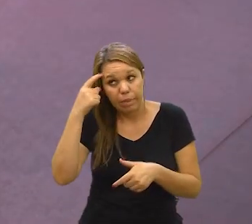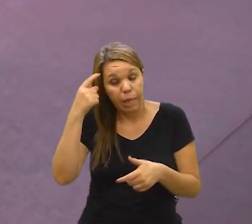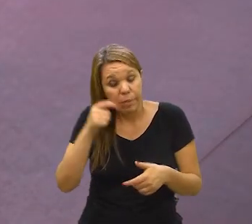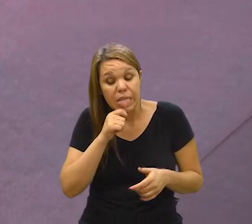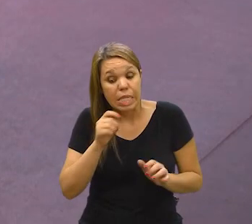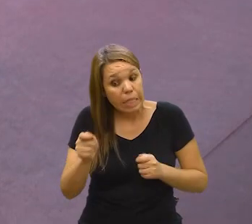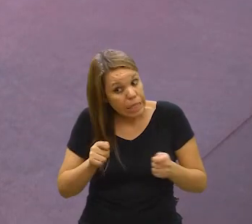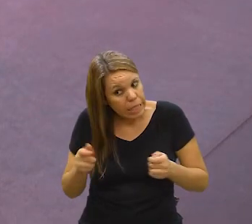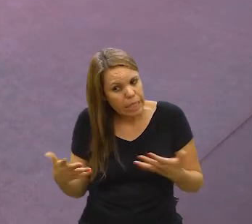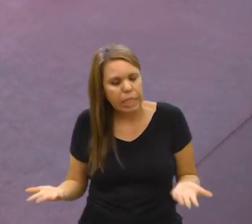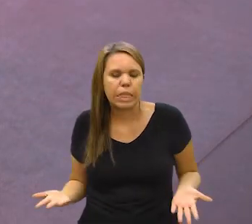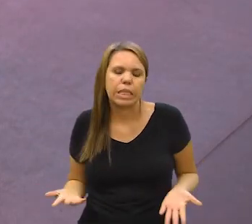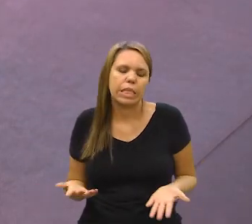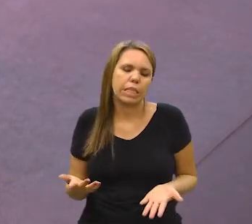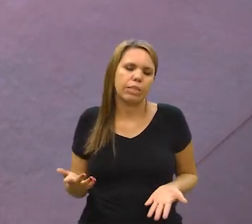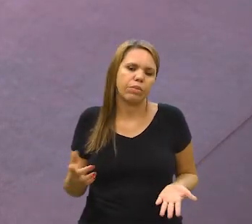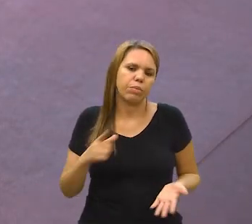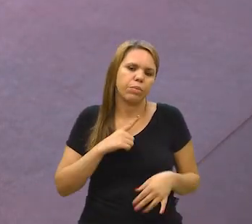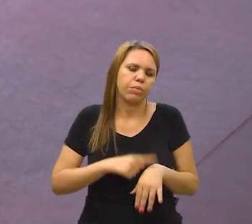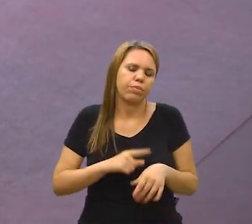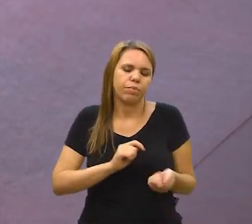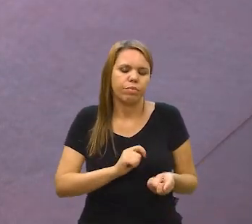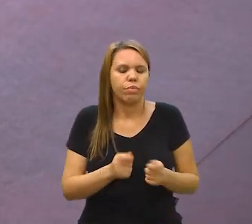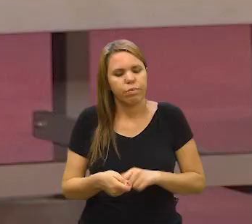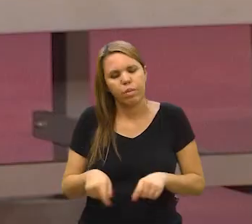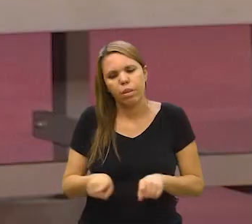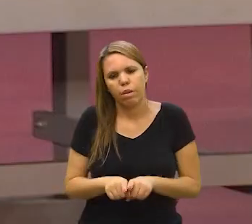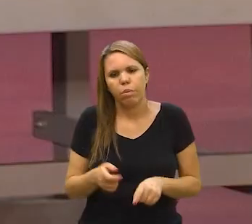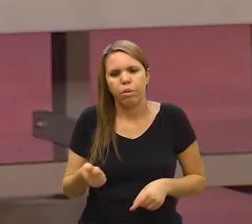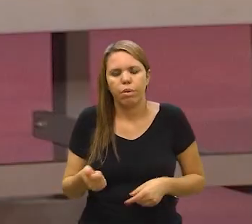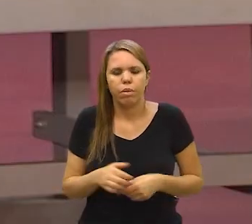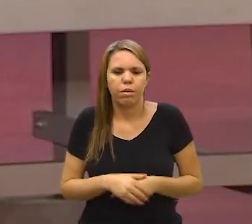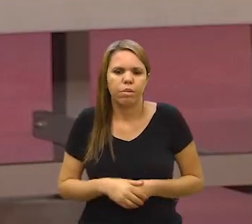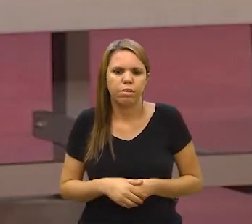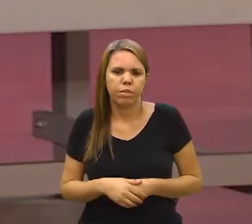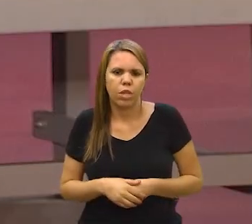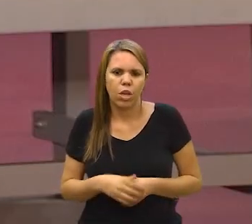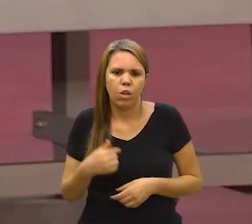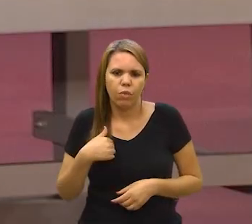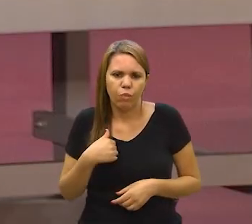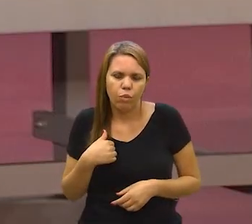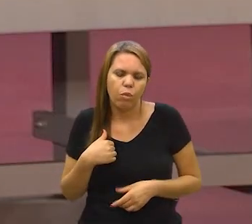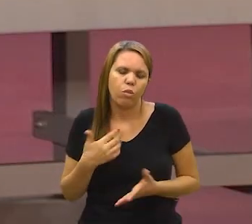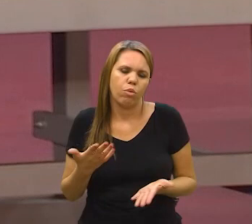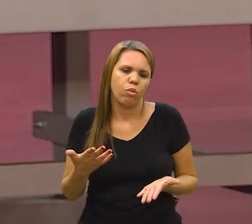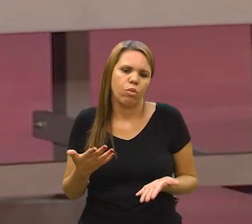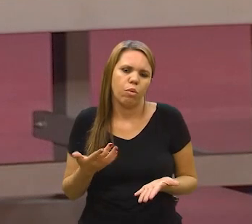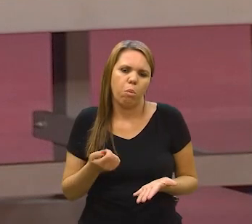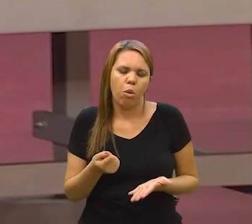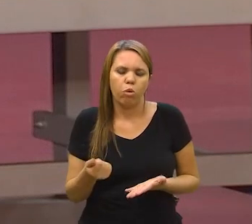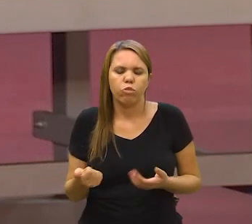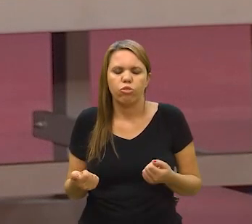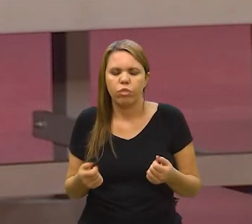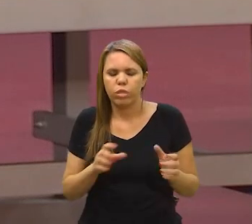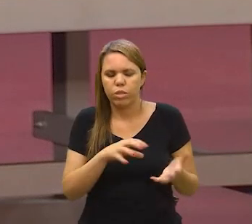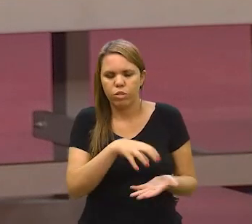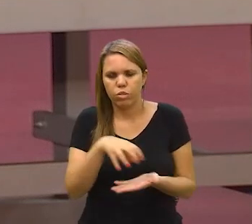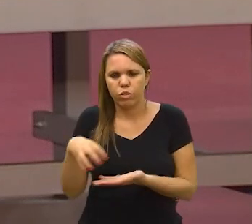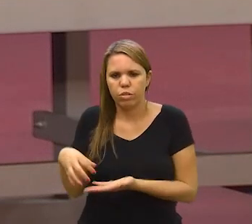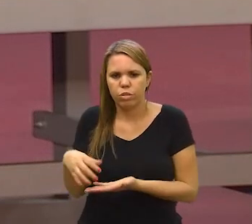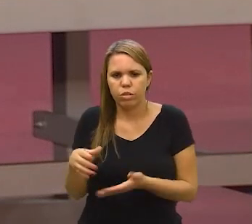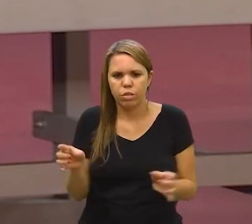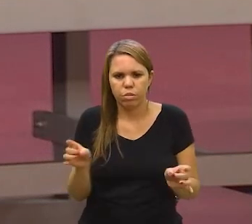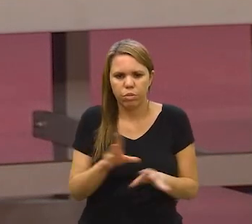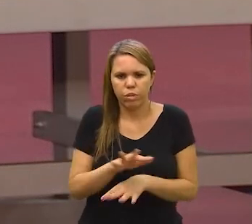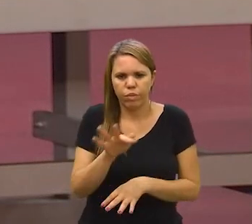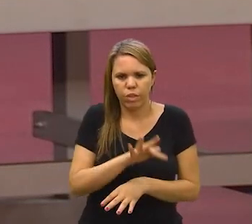cabeça, que tinha hora que eu tinha que adequar um pouco. Mas eu fui me dividindo. Quando eu acabei minha faculdade, no